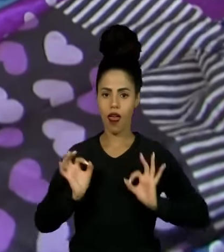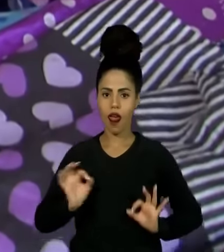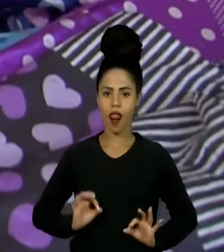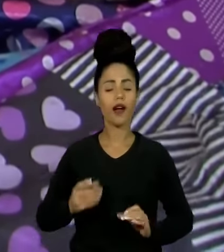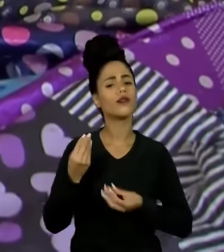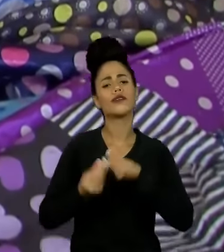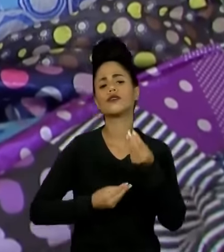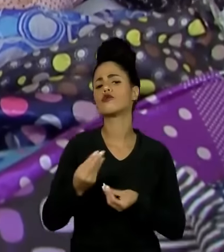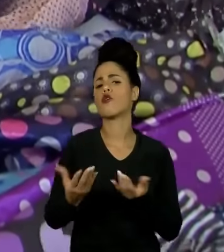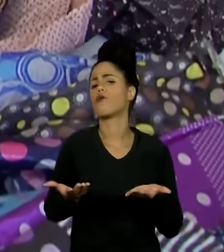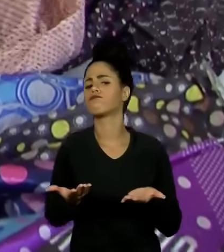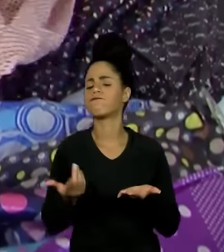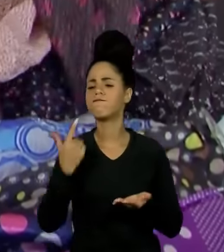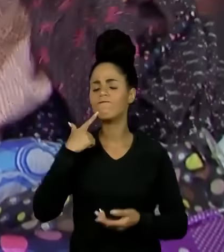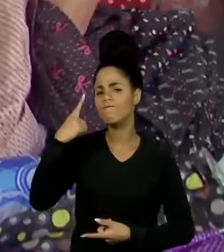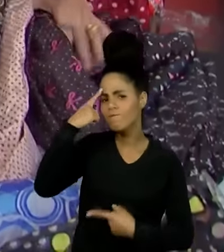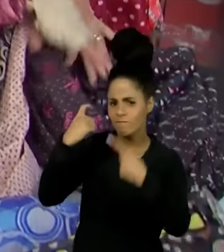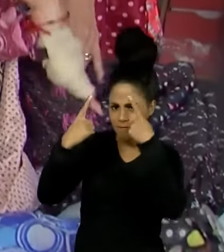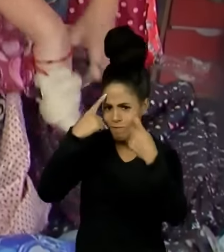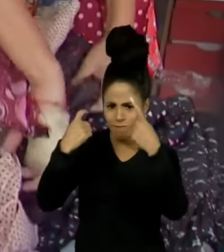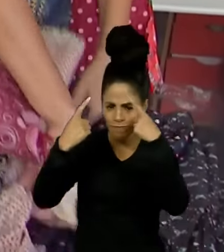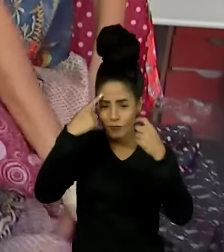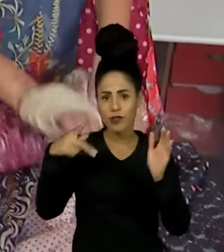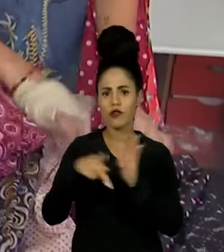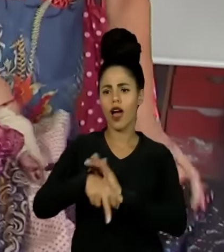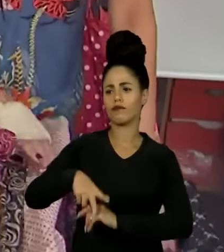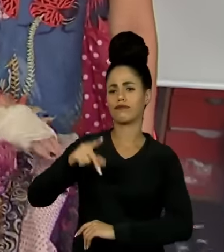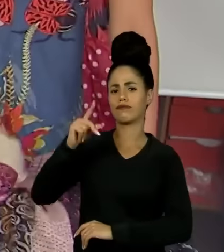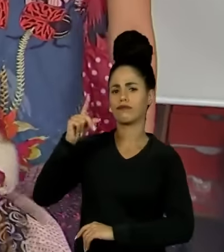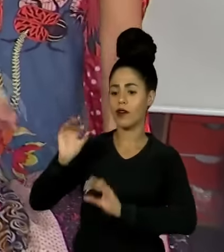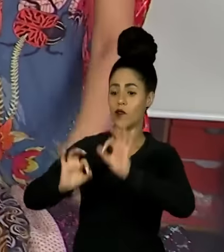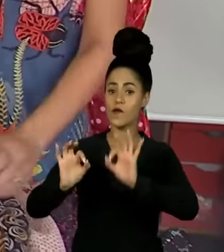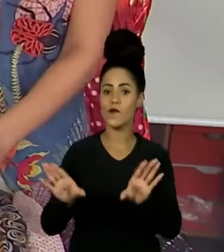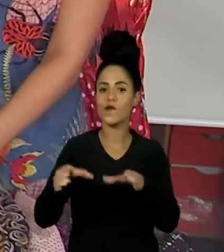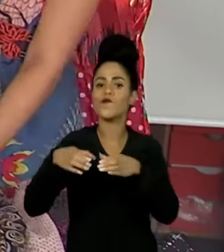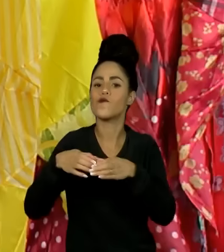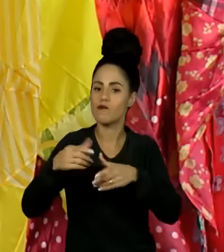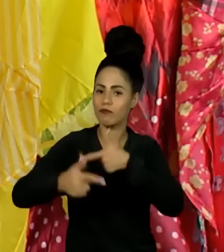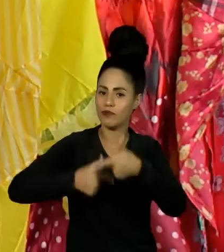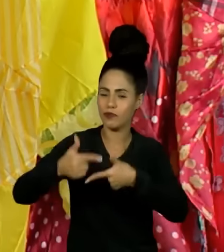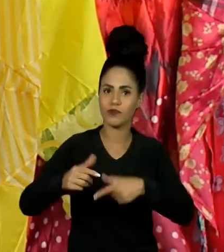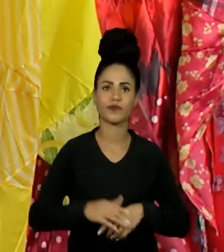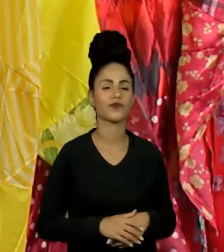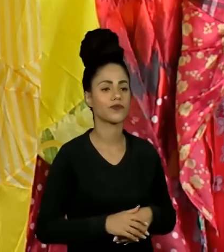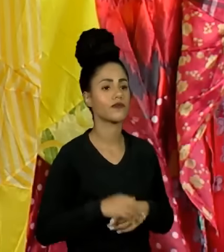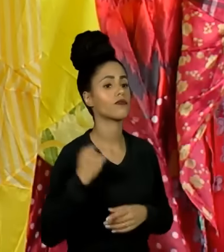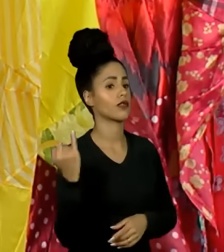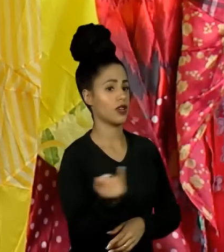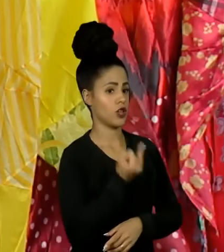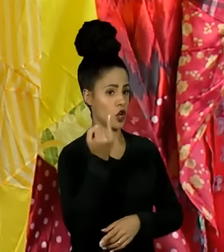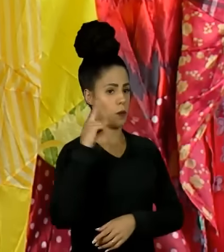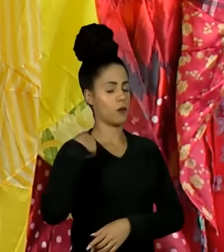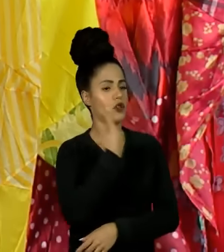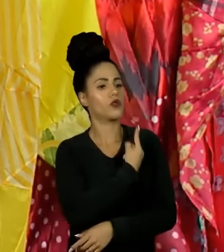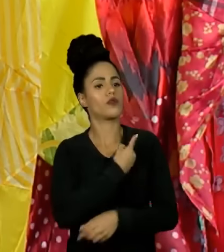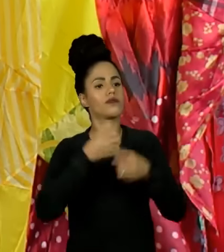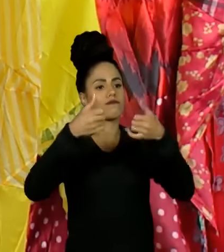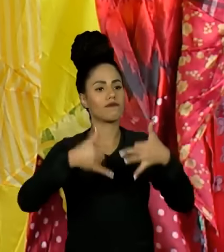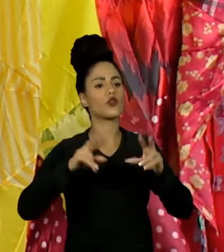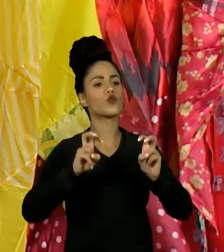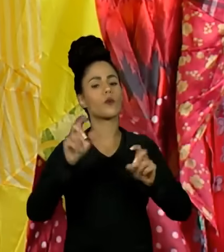mas essa é uma trama tecida a muitas mãos. É importante a gente falar das catadoras, porque